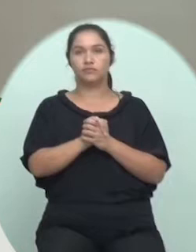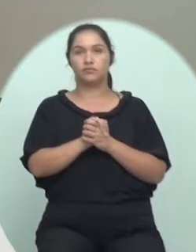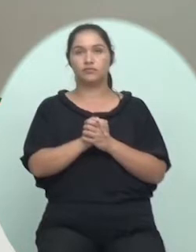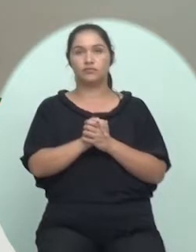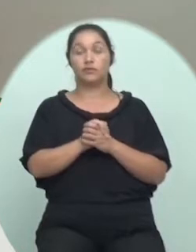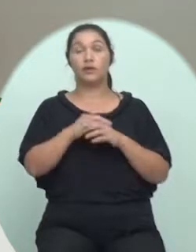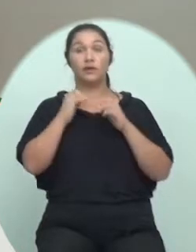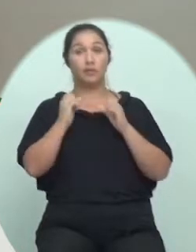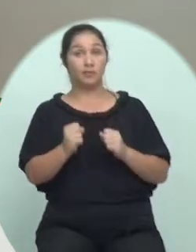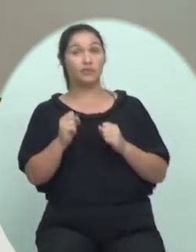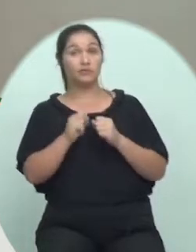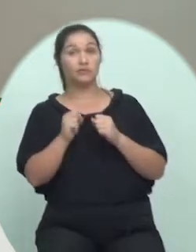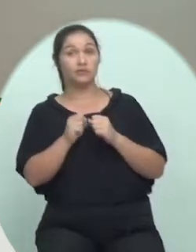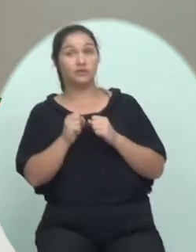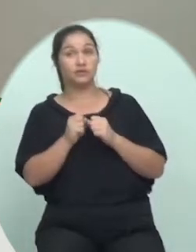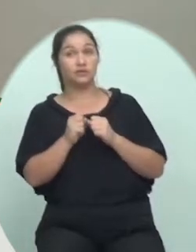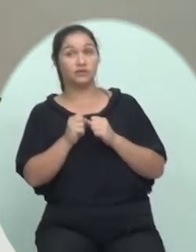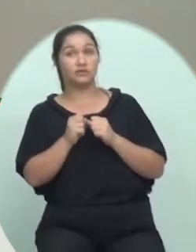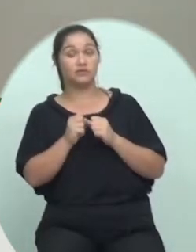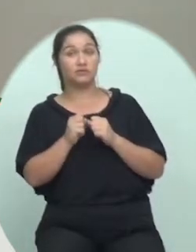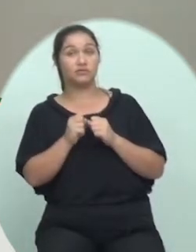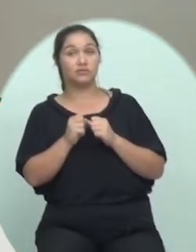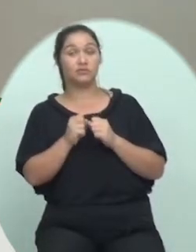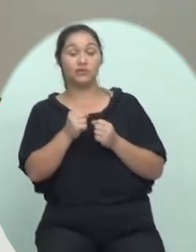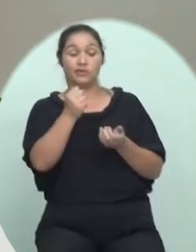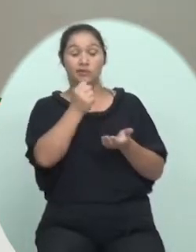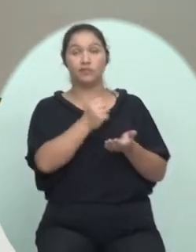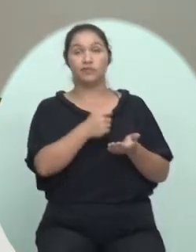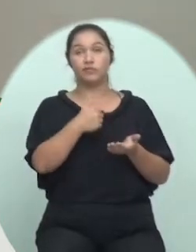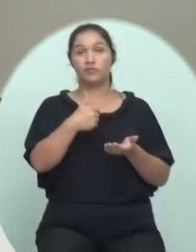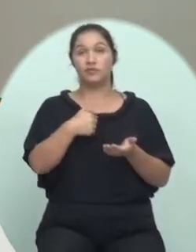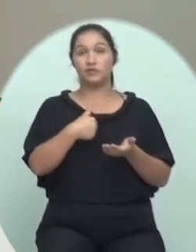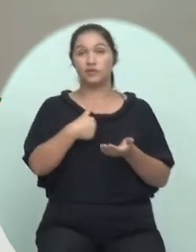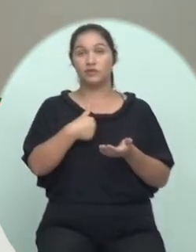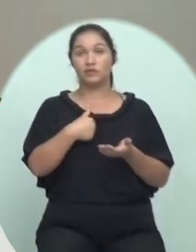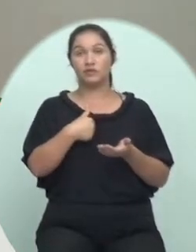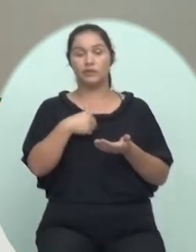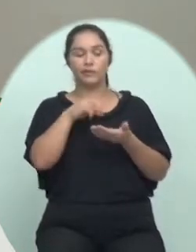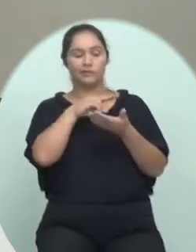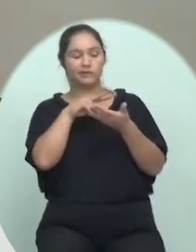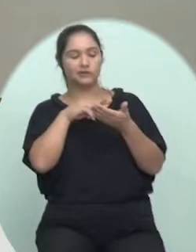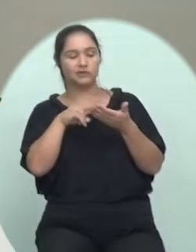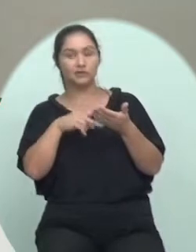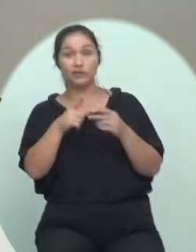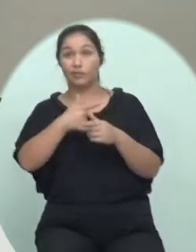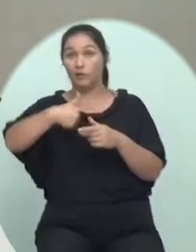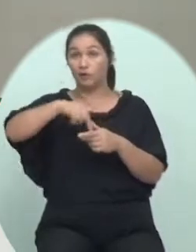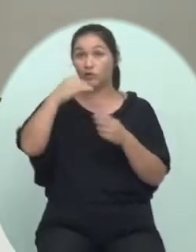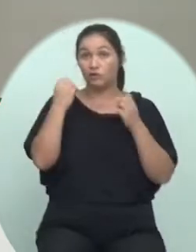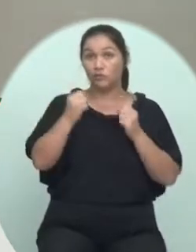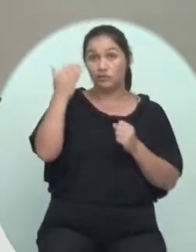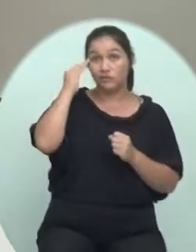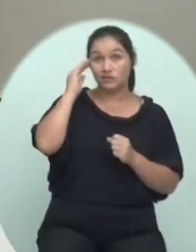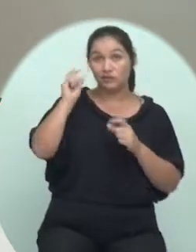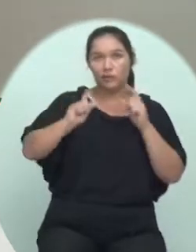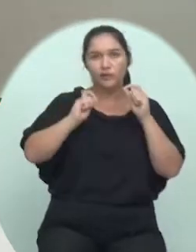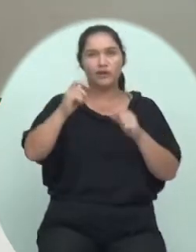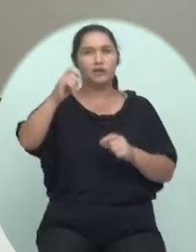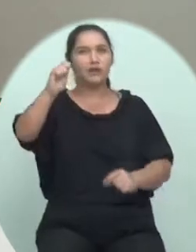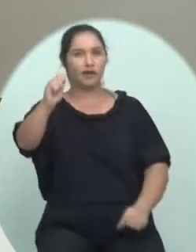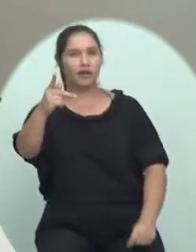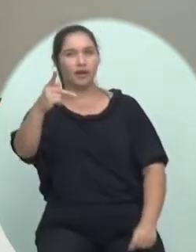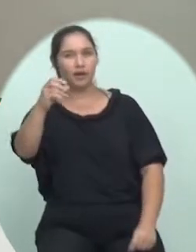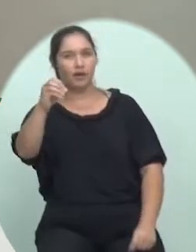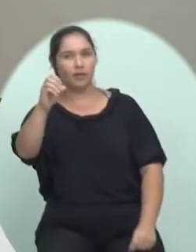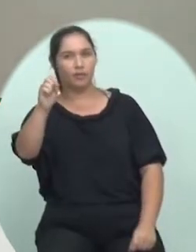se fazer. E aí eu me ative a tentar fazer alguns apontamentos no sentido de a gente entender efetivamente o que isso se